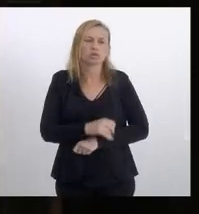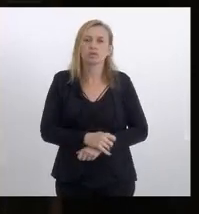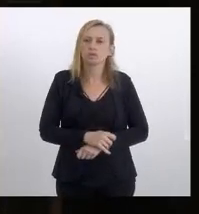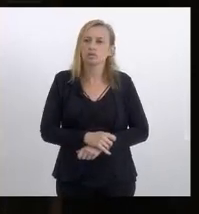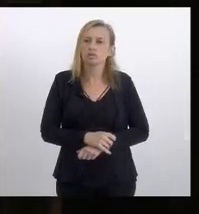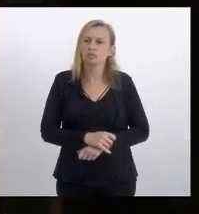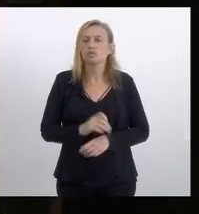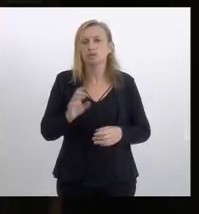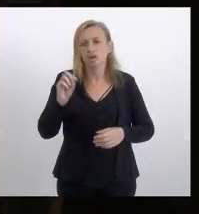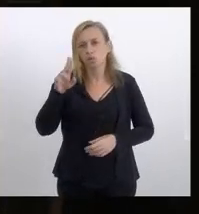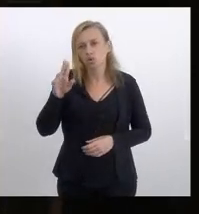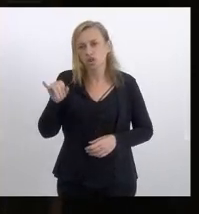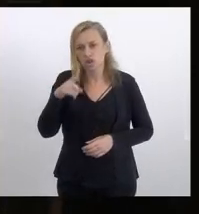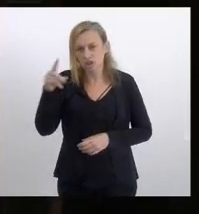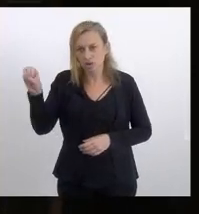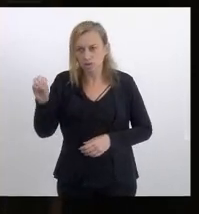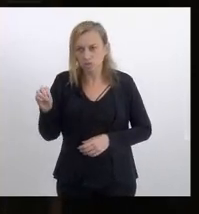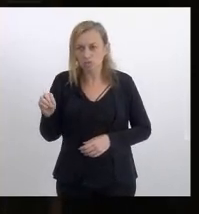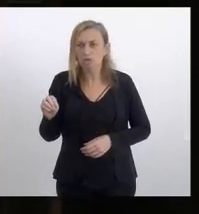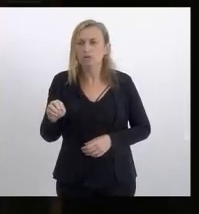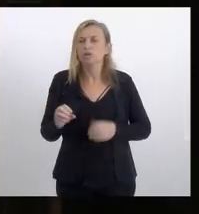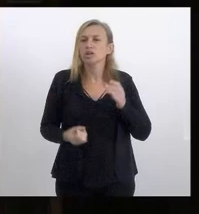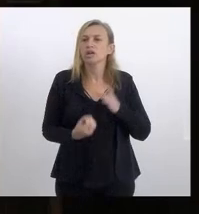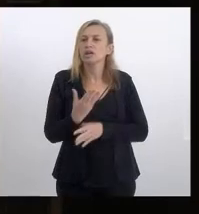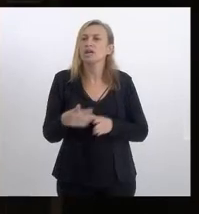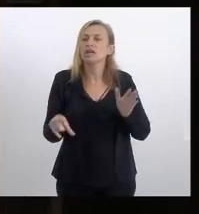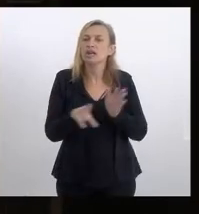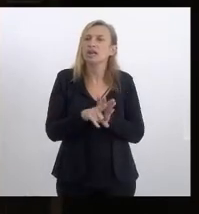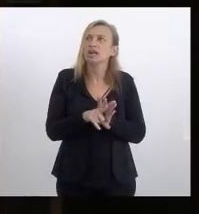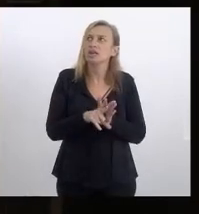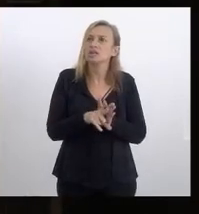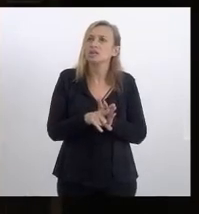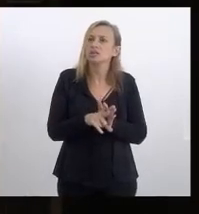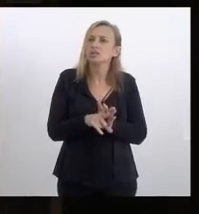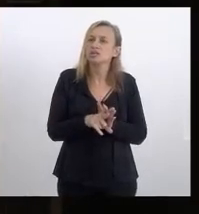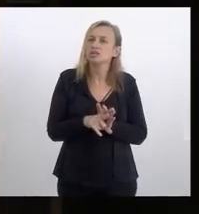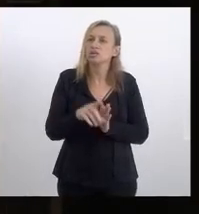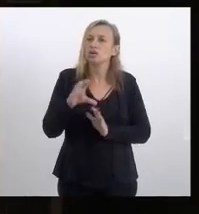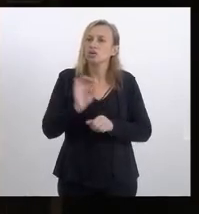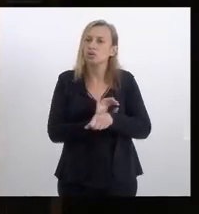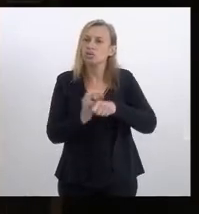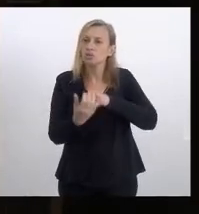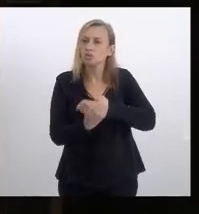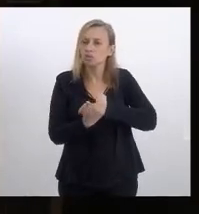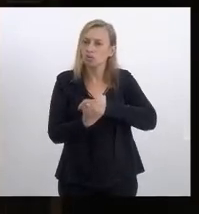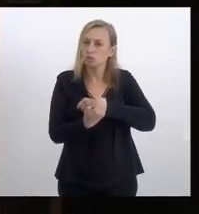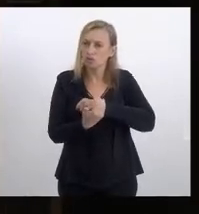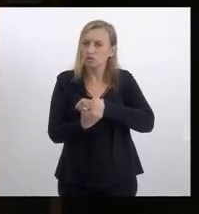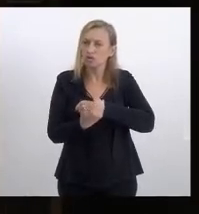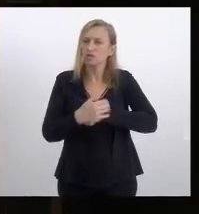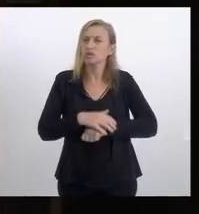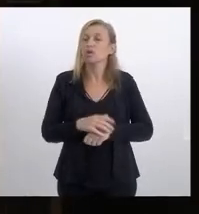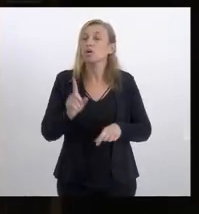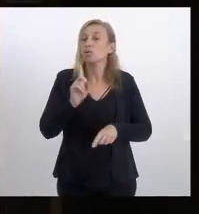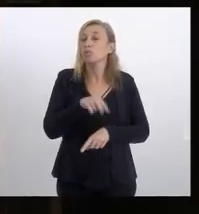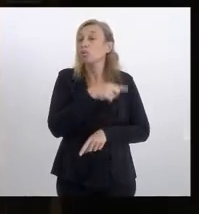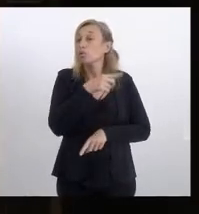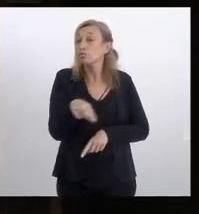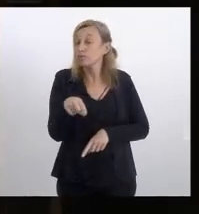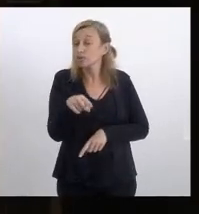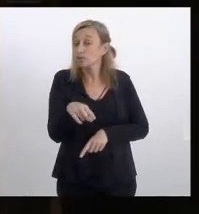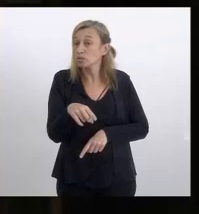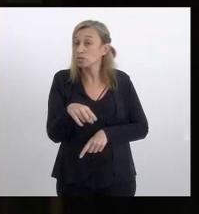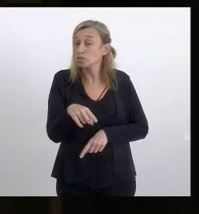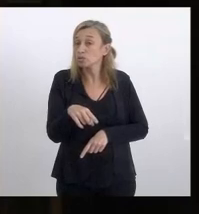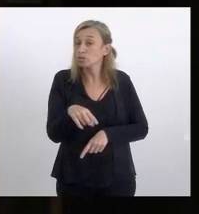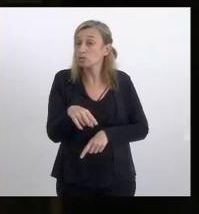na União foi feito a lei do além do convite né que que proibiu